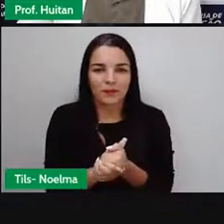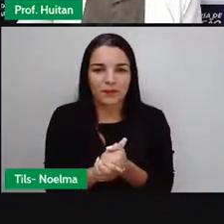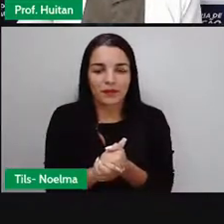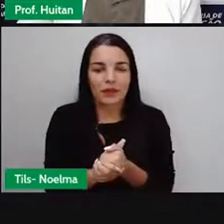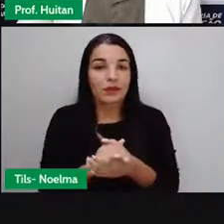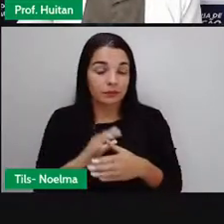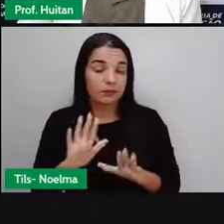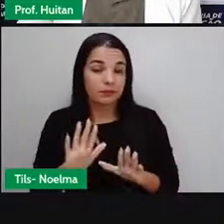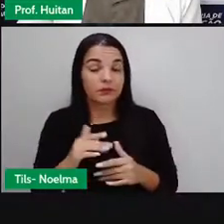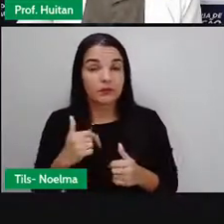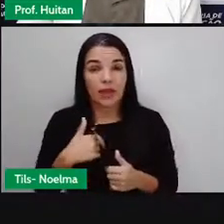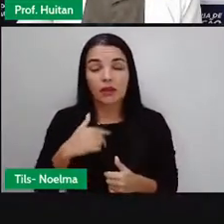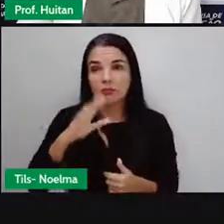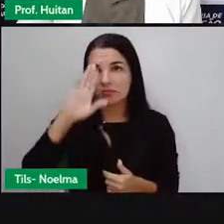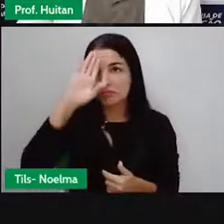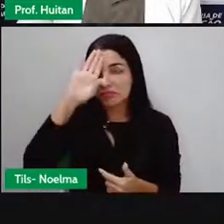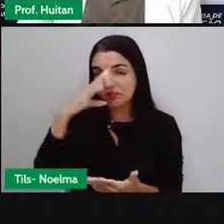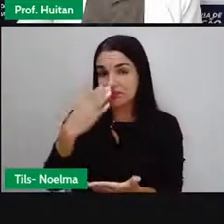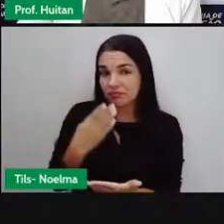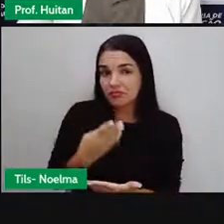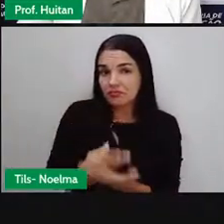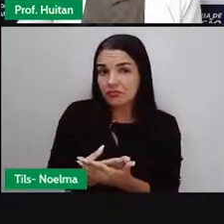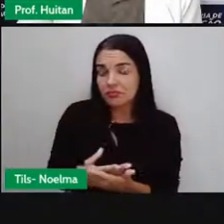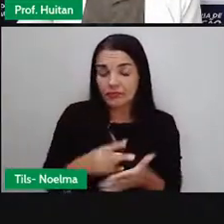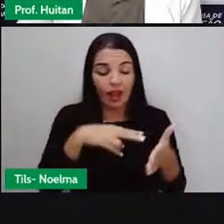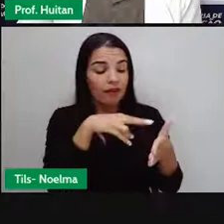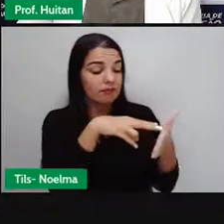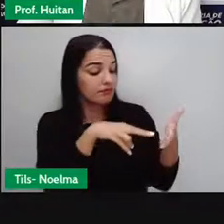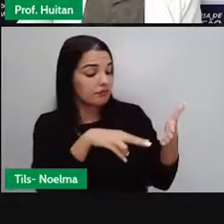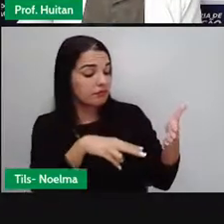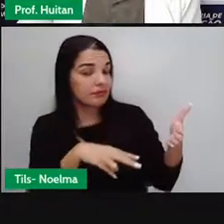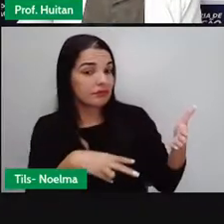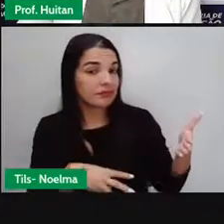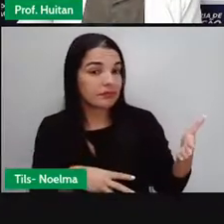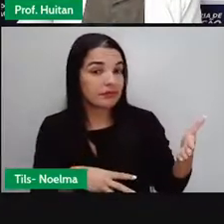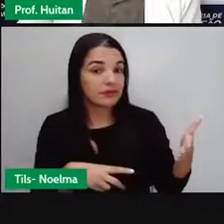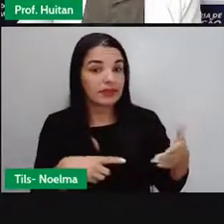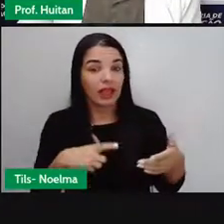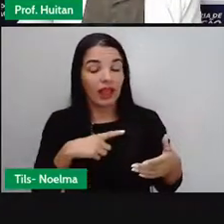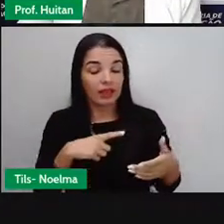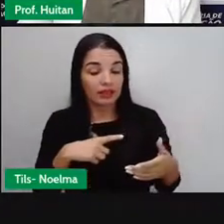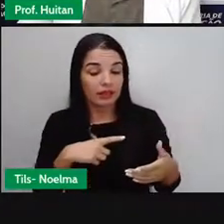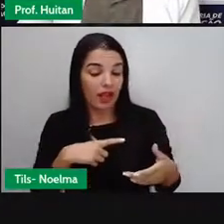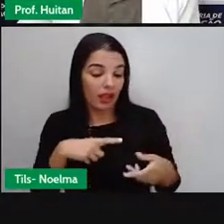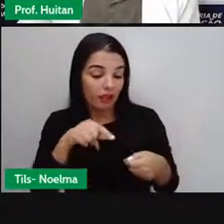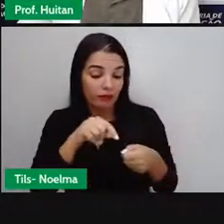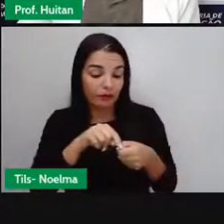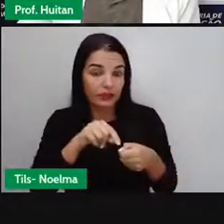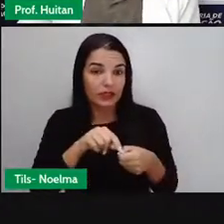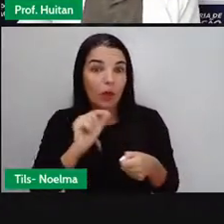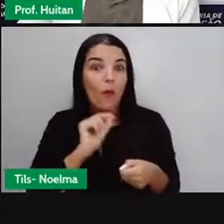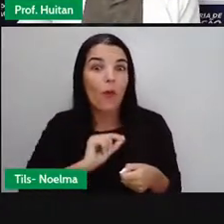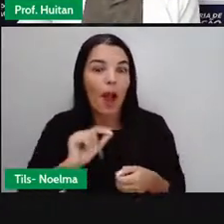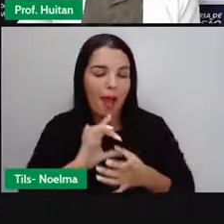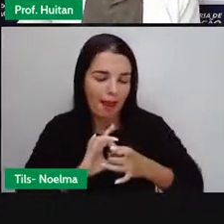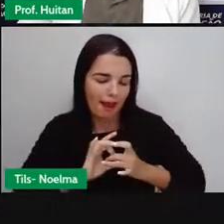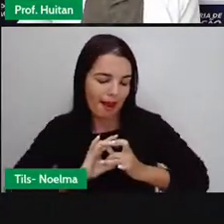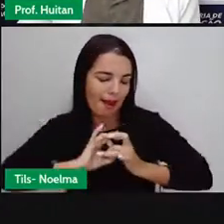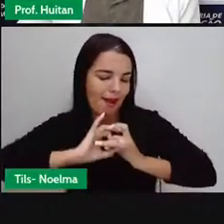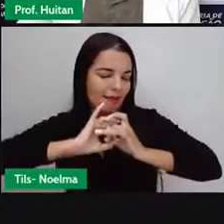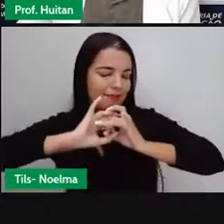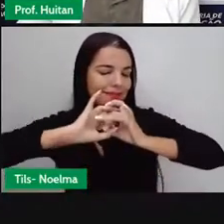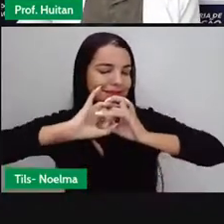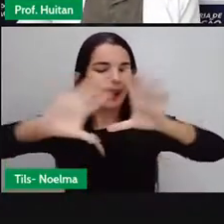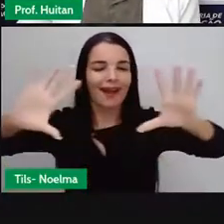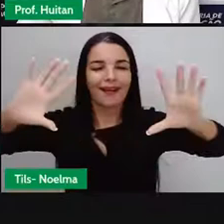Eu creio que a leitura é um ato de libertação. Por